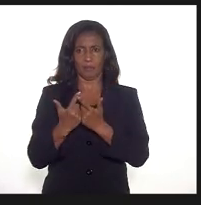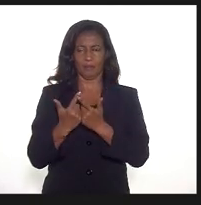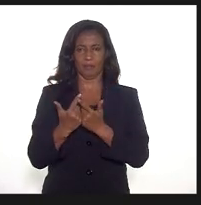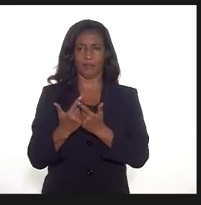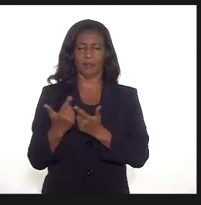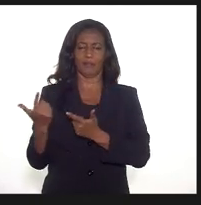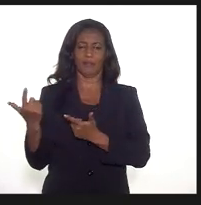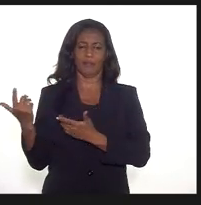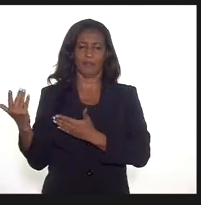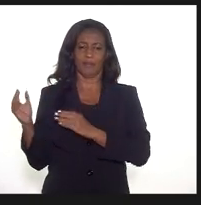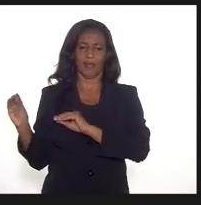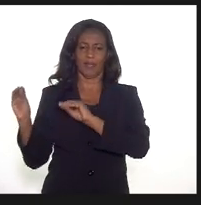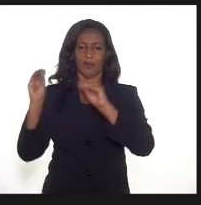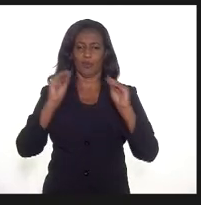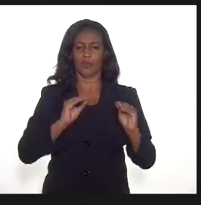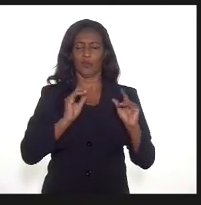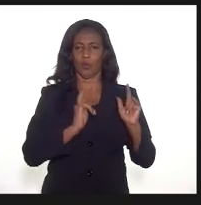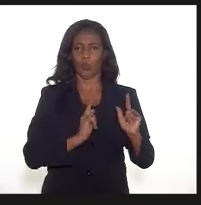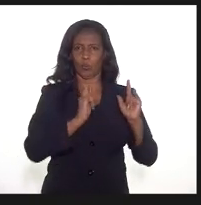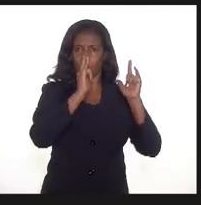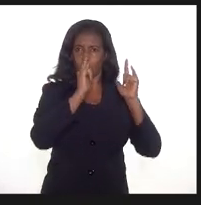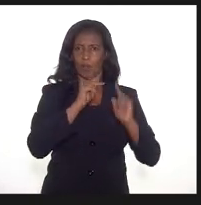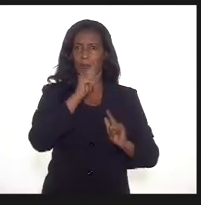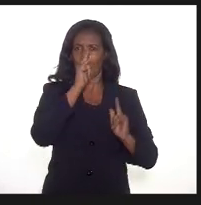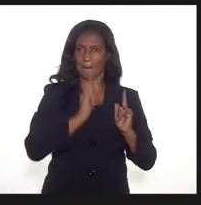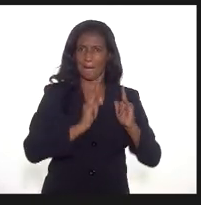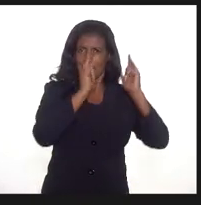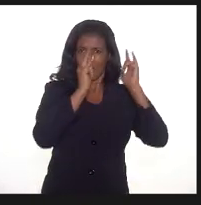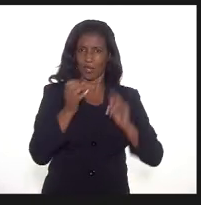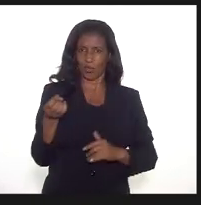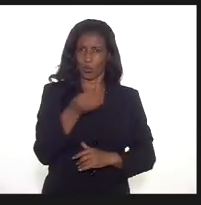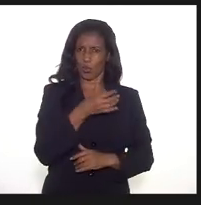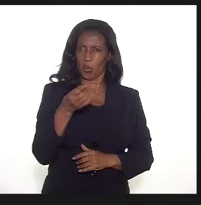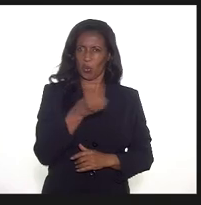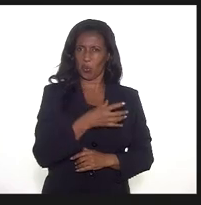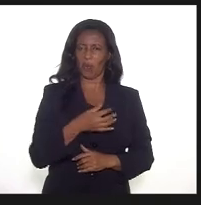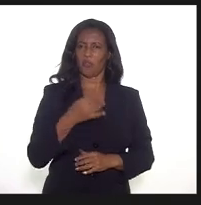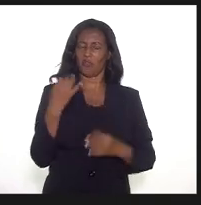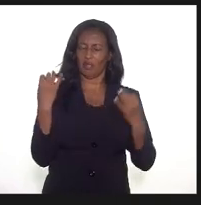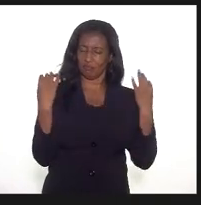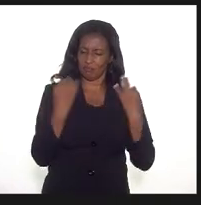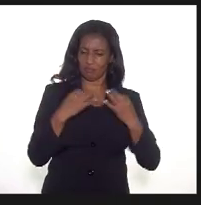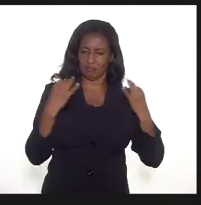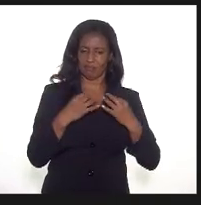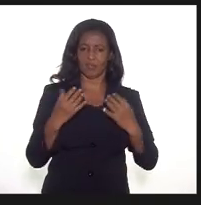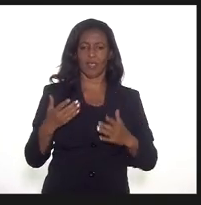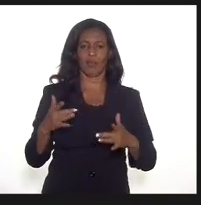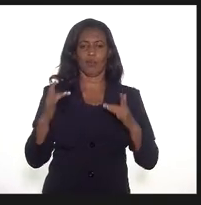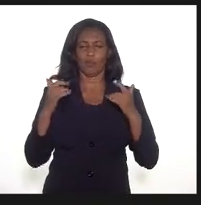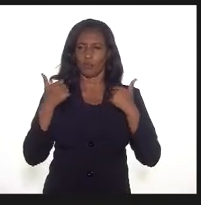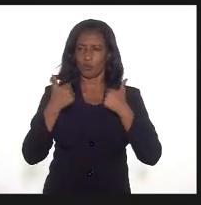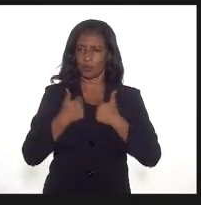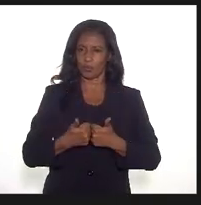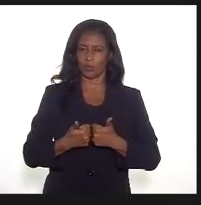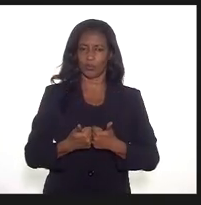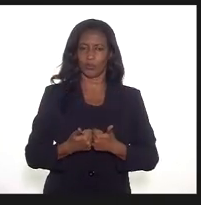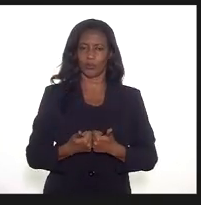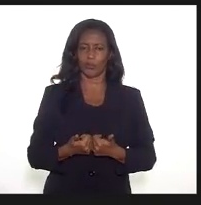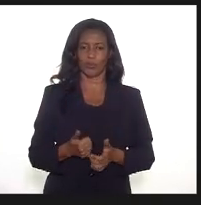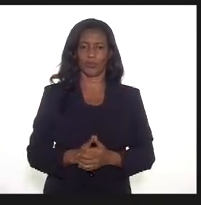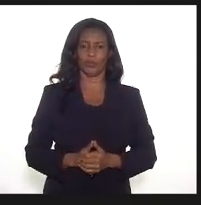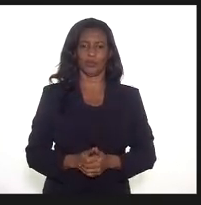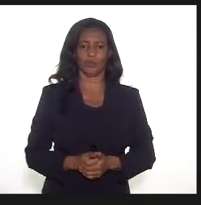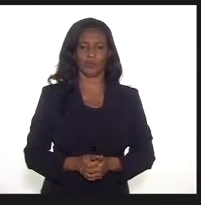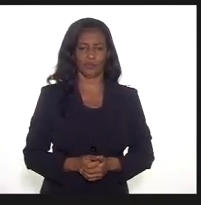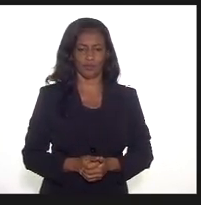pela vinda aqui para o Alerjão, para o prédio novo, que está realmente muito funcional, muito bacana, e com os servidores da